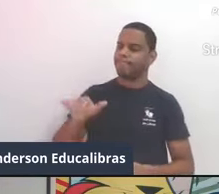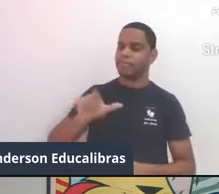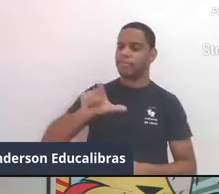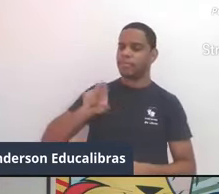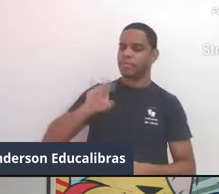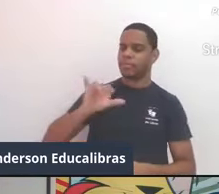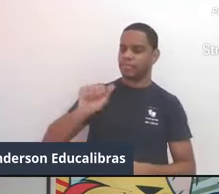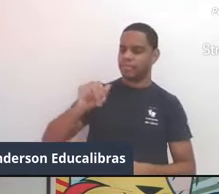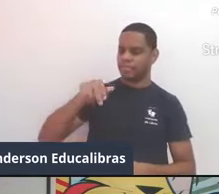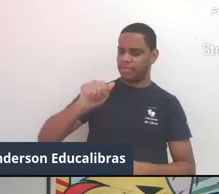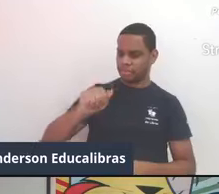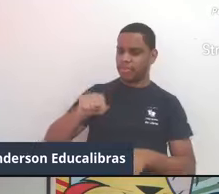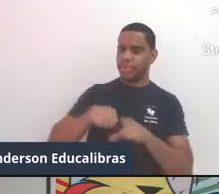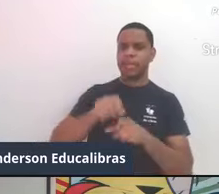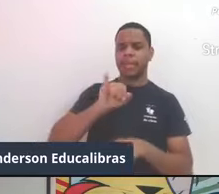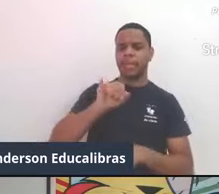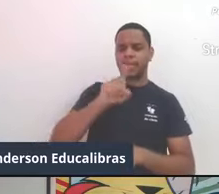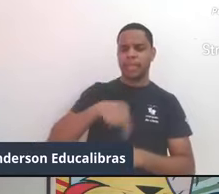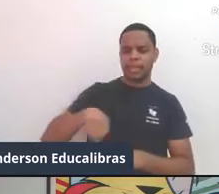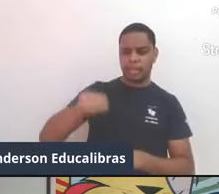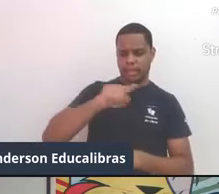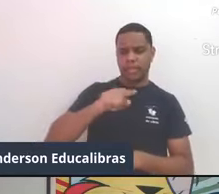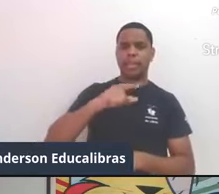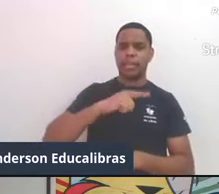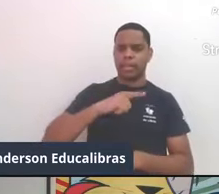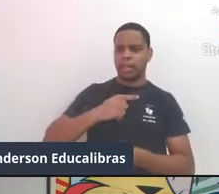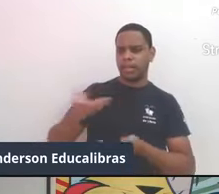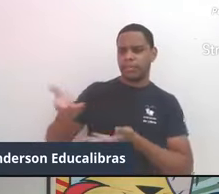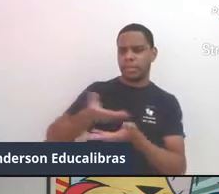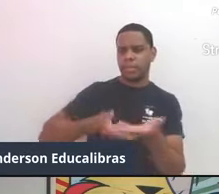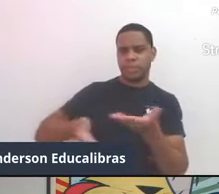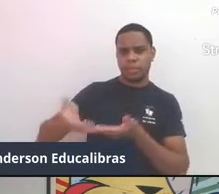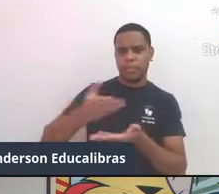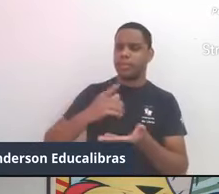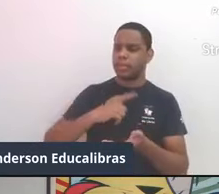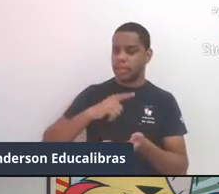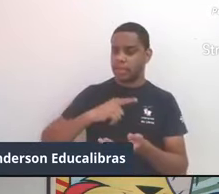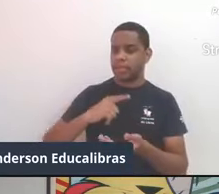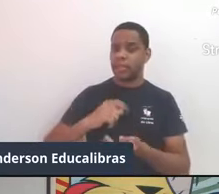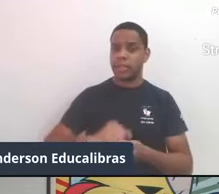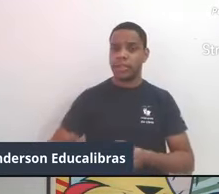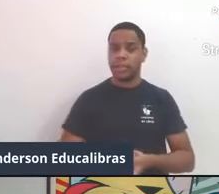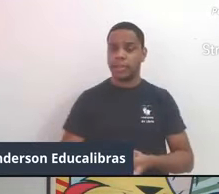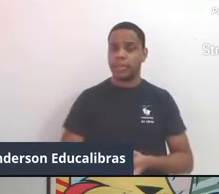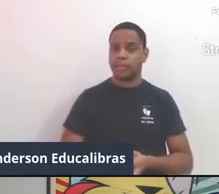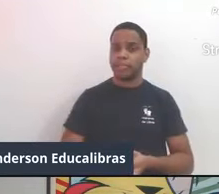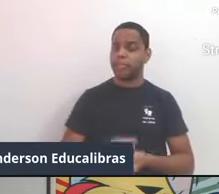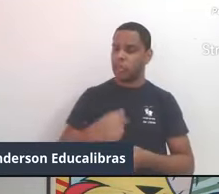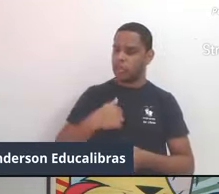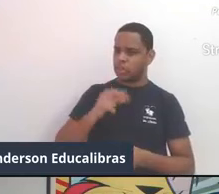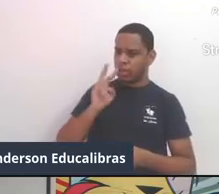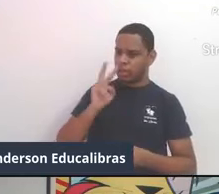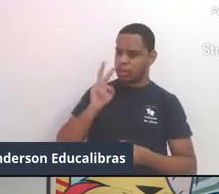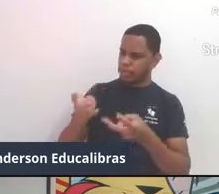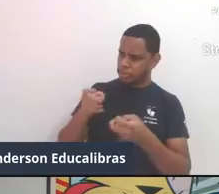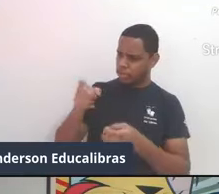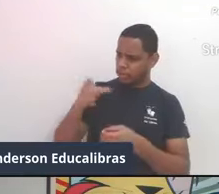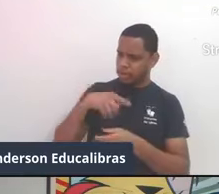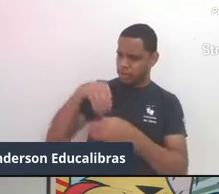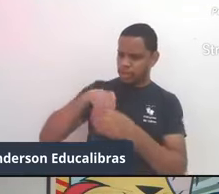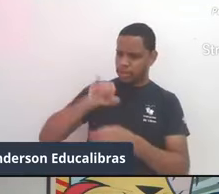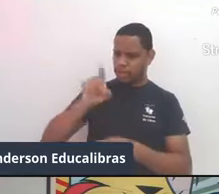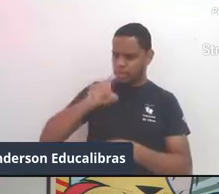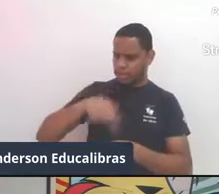tem, essa relação que nós temos, né? Eu pude ver que vocês também têm um extremo